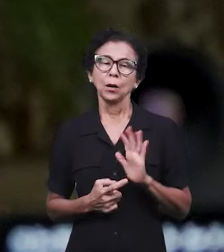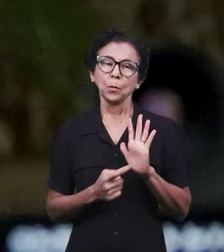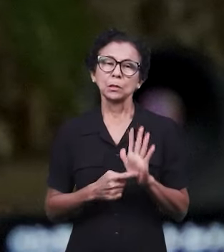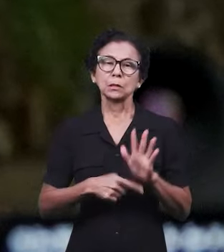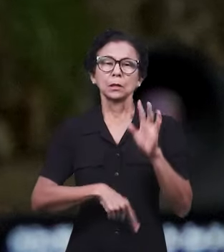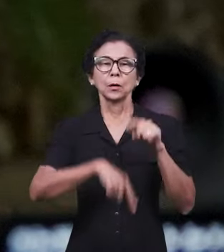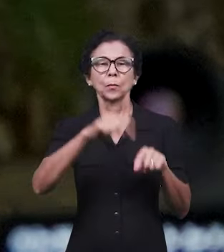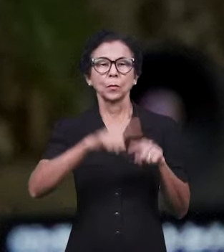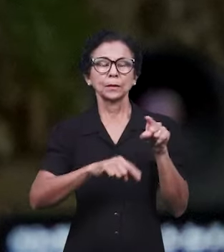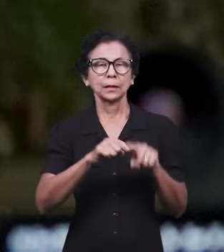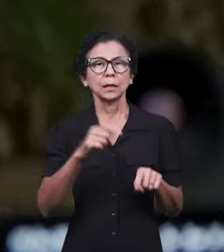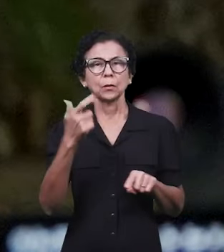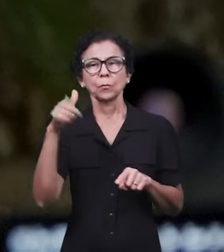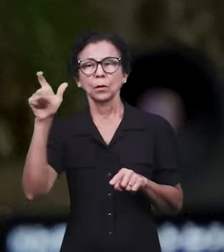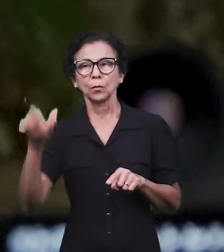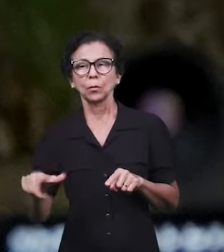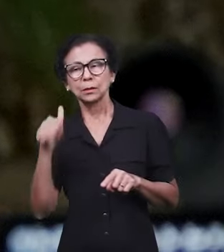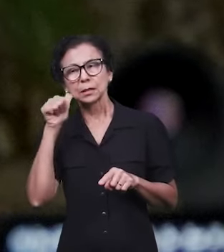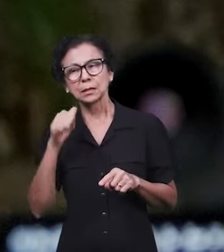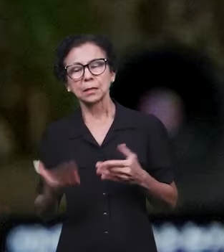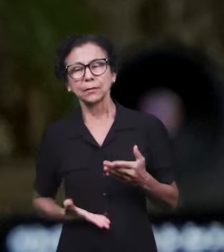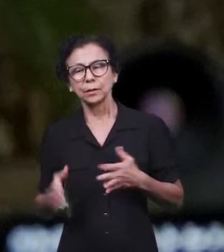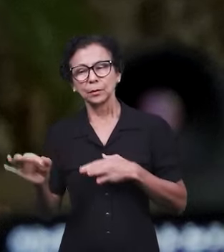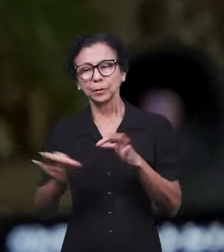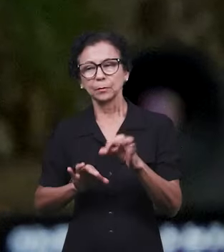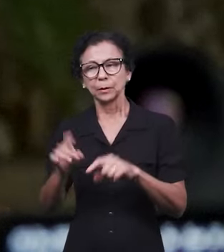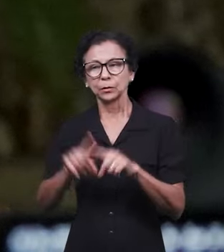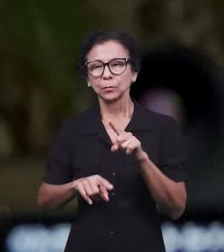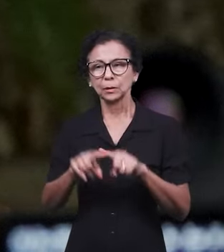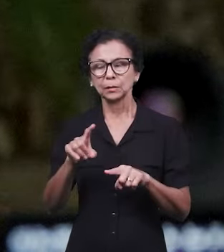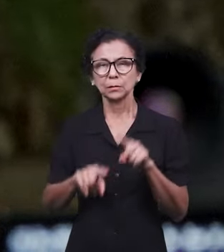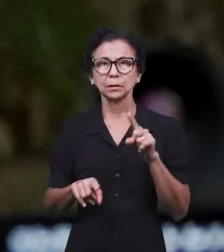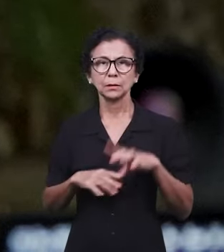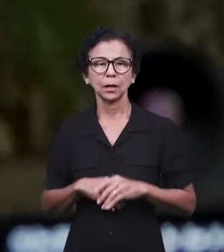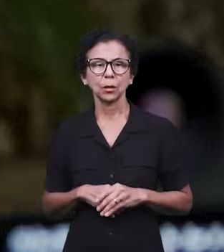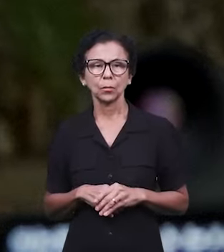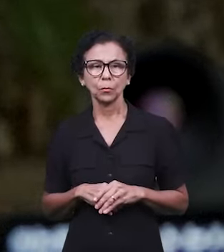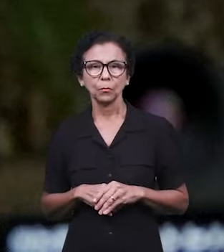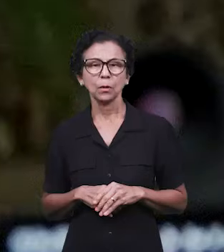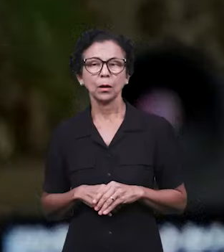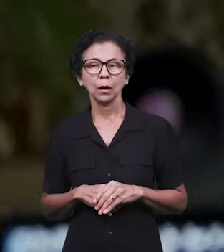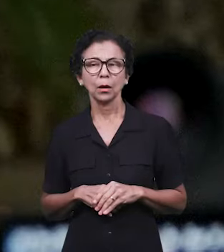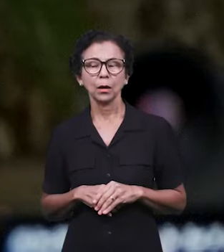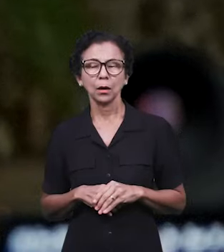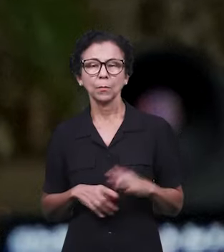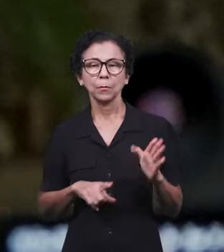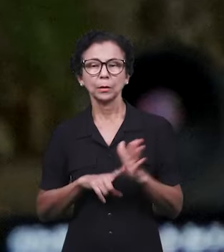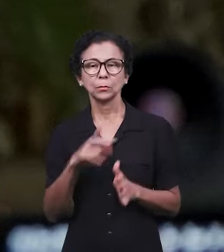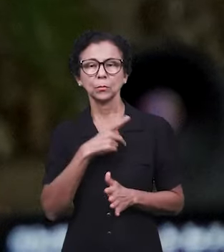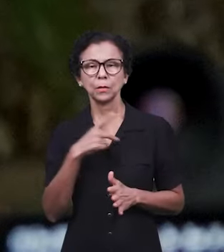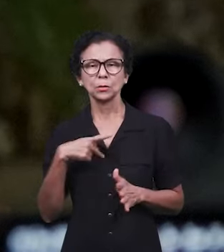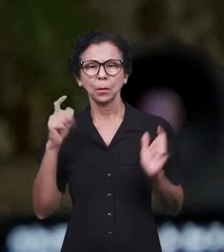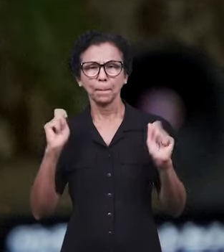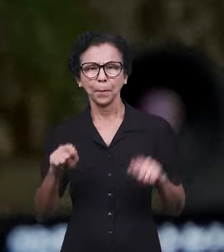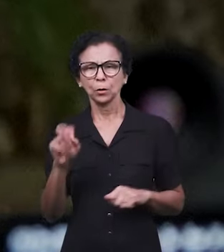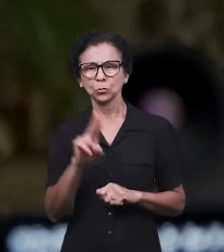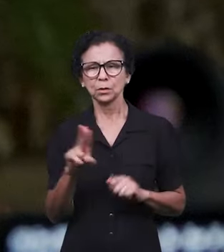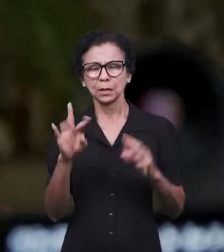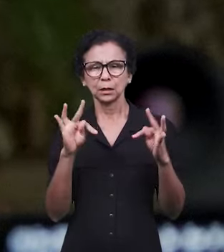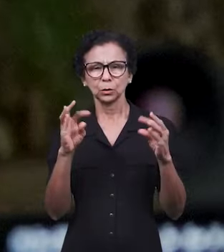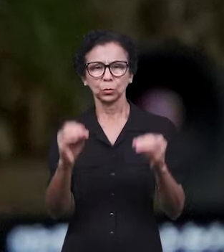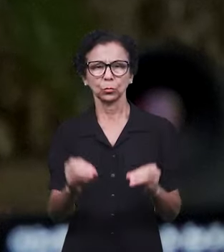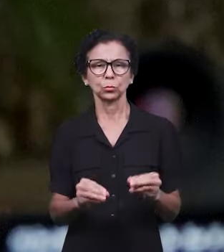necessidade diferenciada, né? Então, nós começamos a publicar todas. É um material, antes era disponibilizado apenas